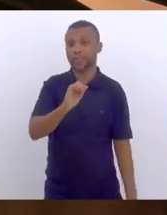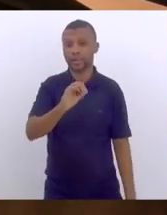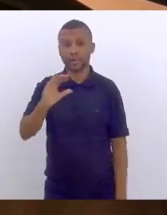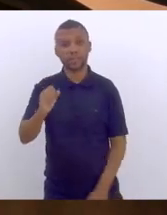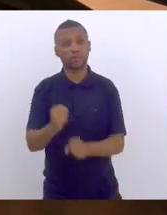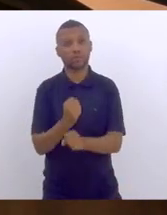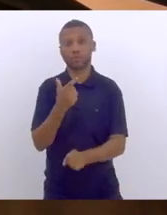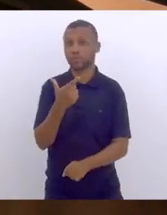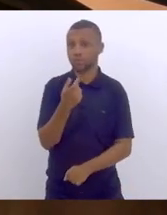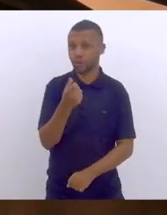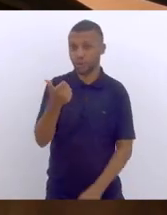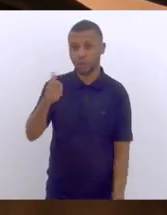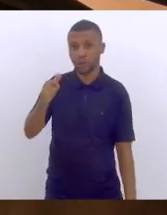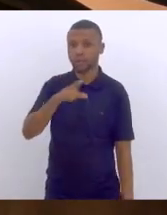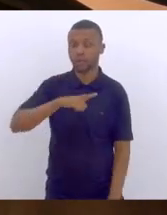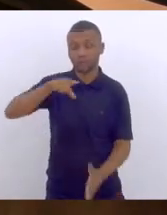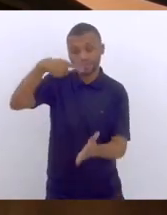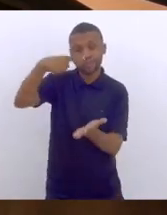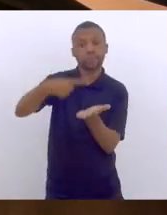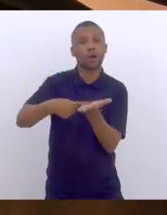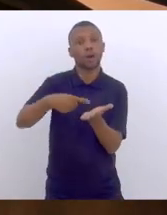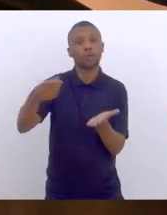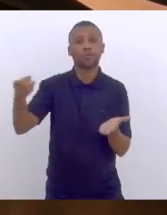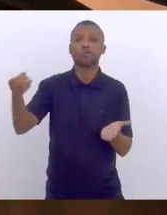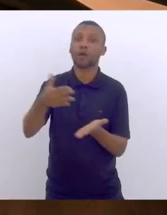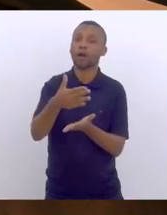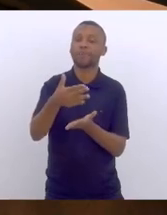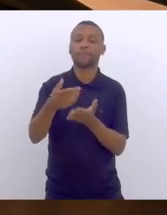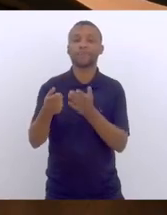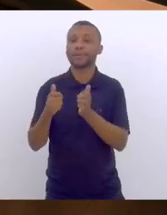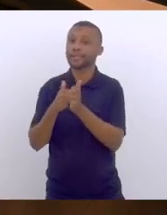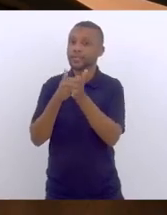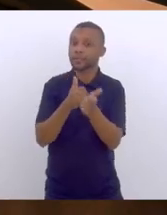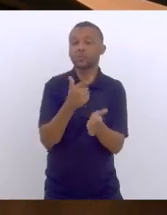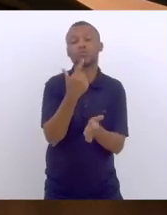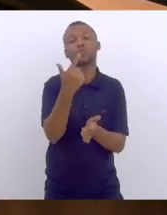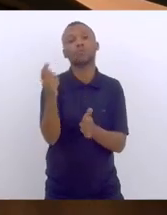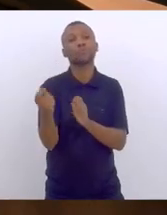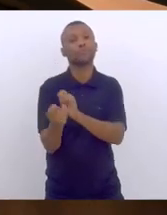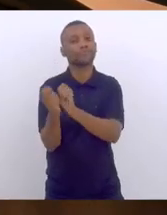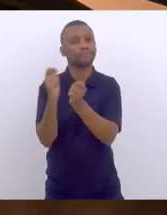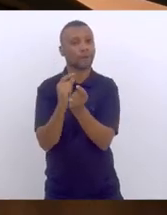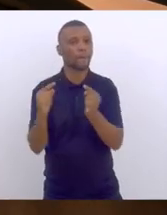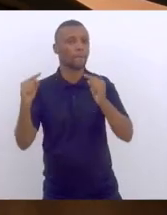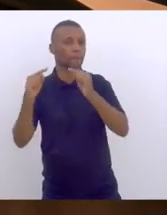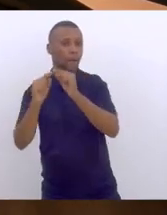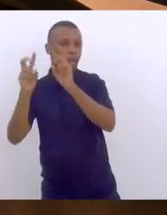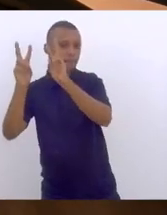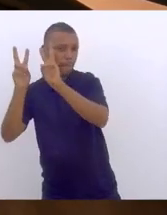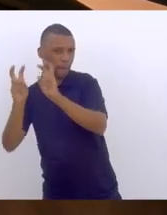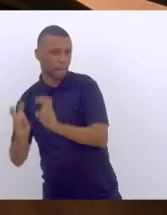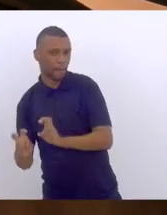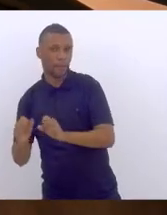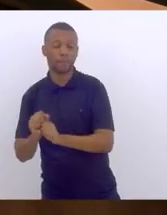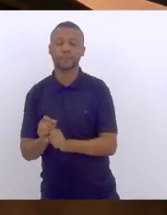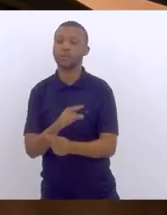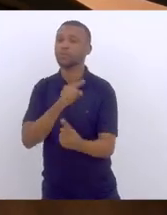fazer uma nova pactuação, em outros termos, para que as torcidas organizadas sejam respeitadas e não